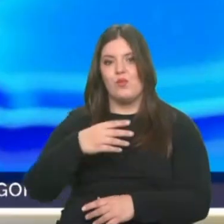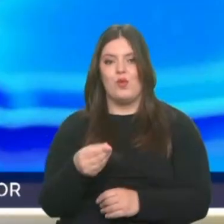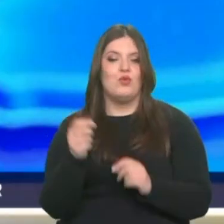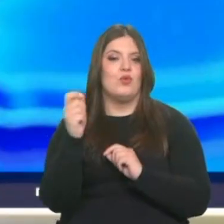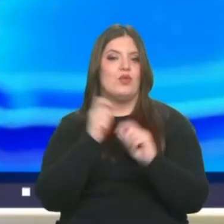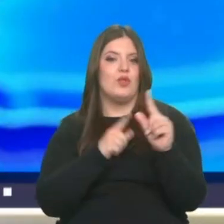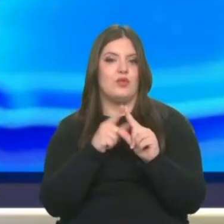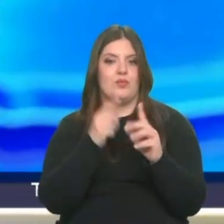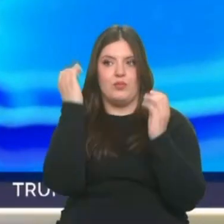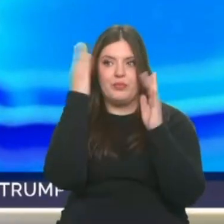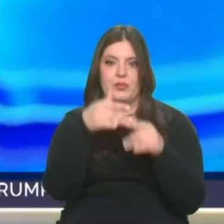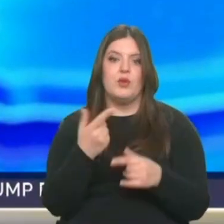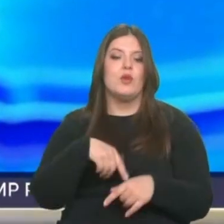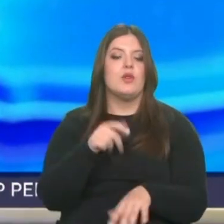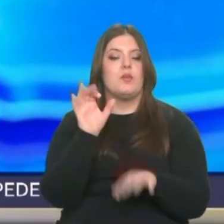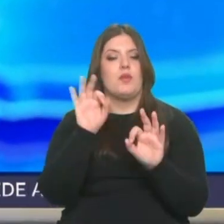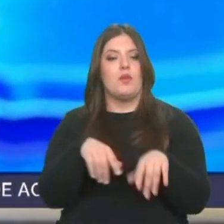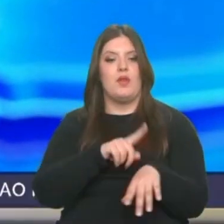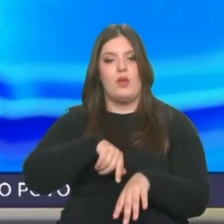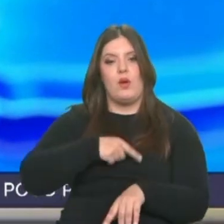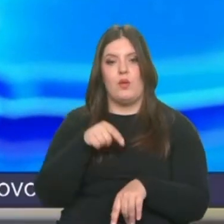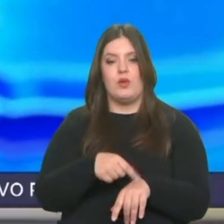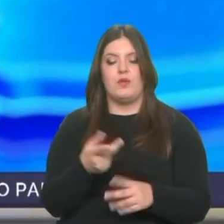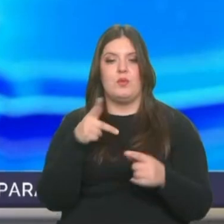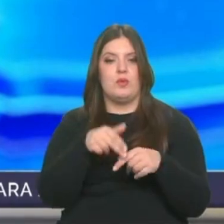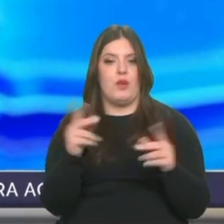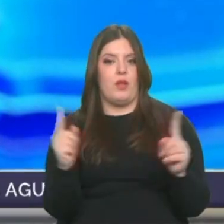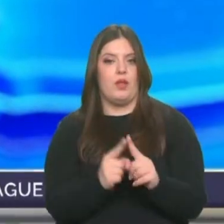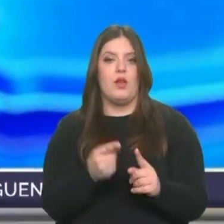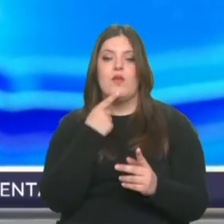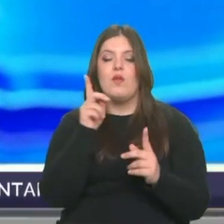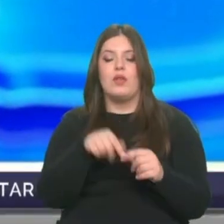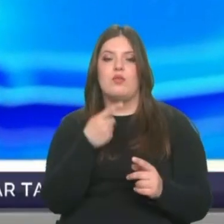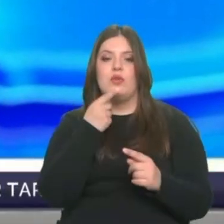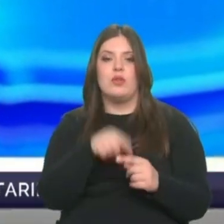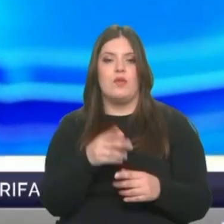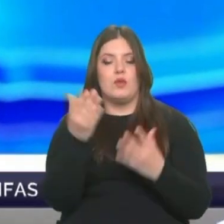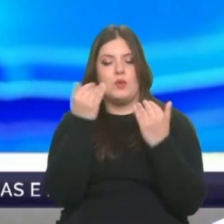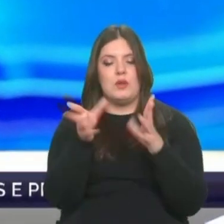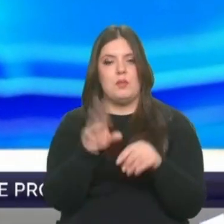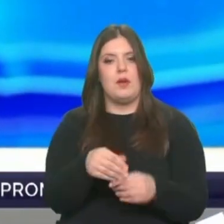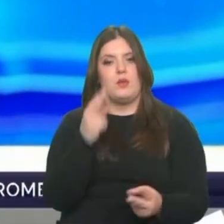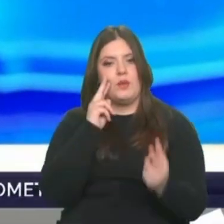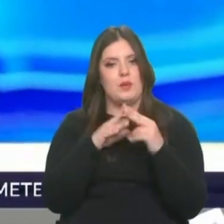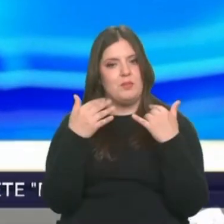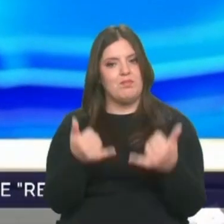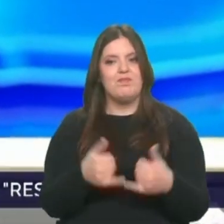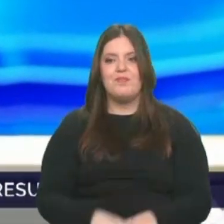astronomia. Estamos a chegar ao final desta hora, fazemos uma pausa, já voltamos com mais notícias. Até já.